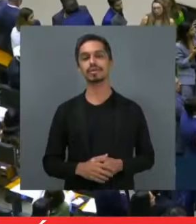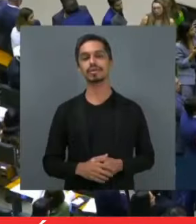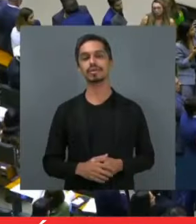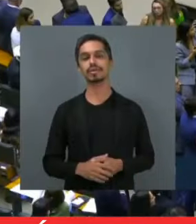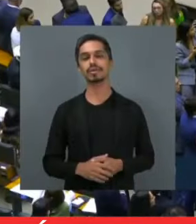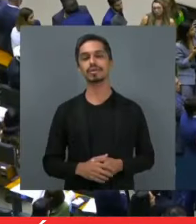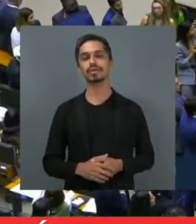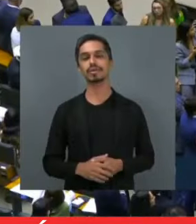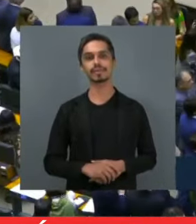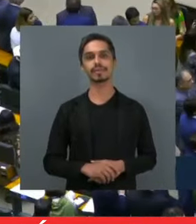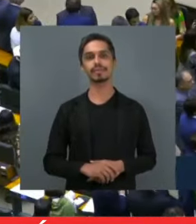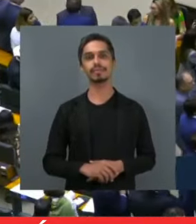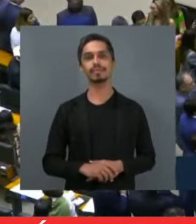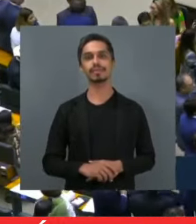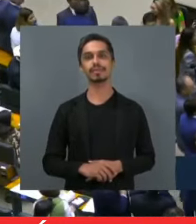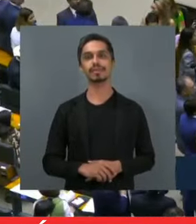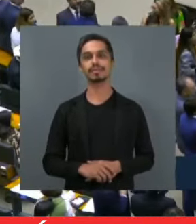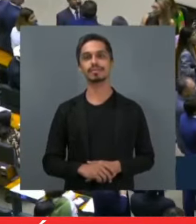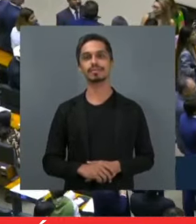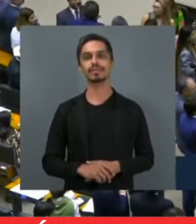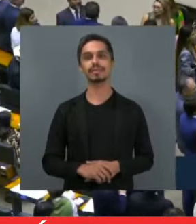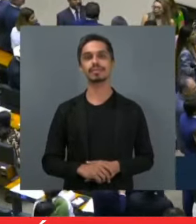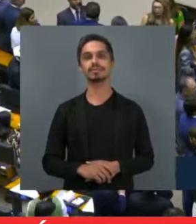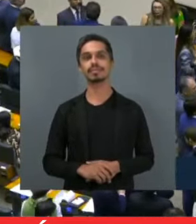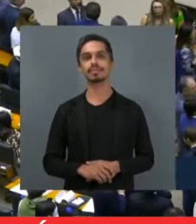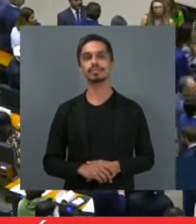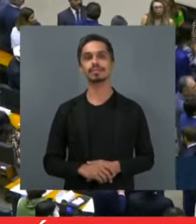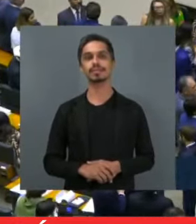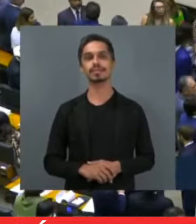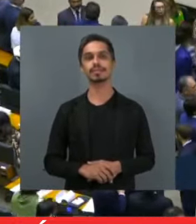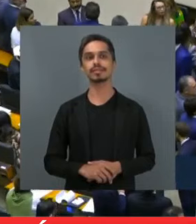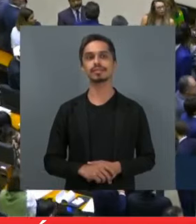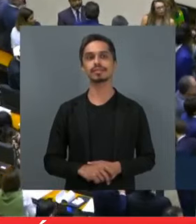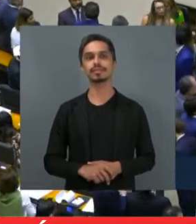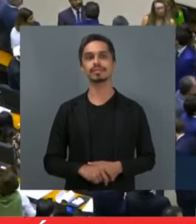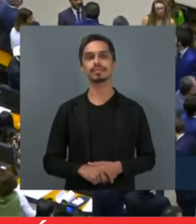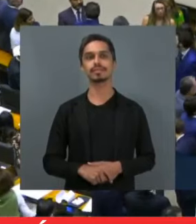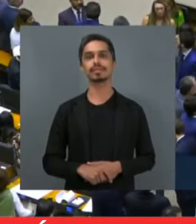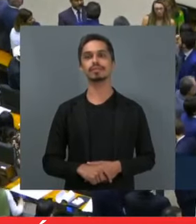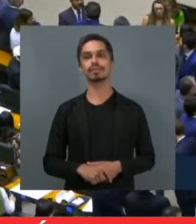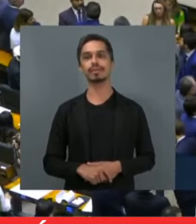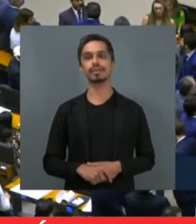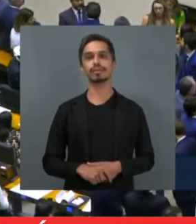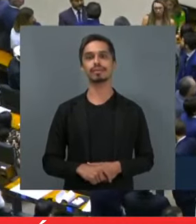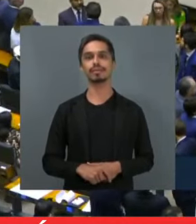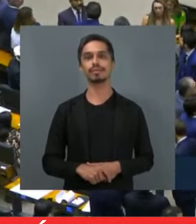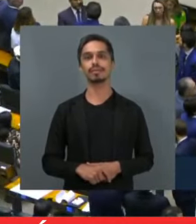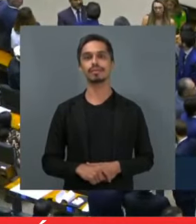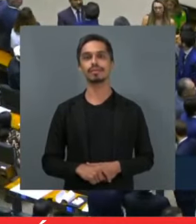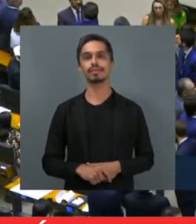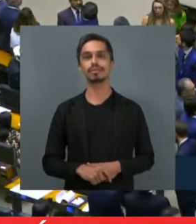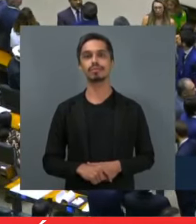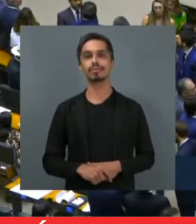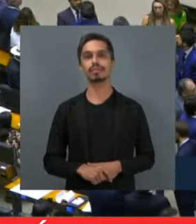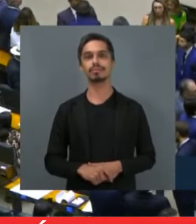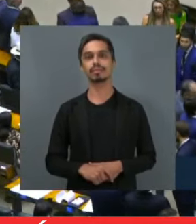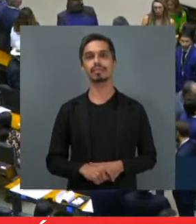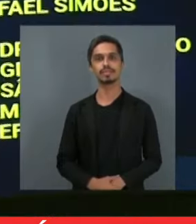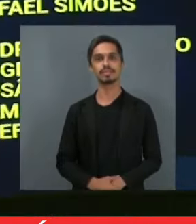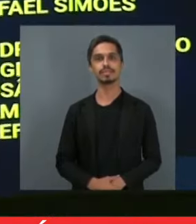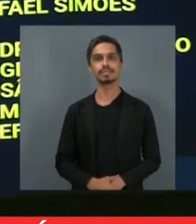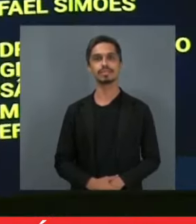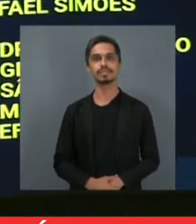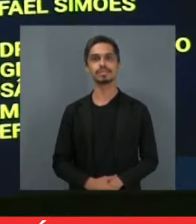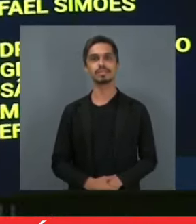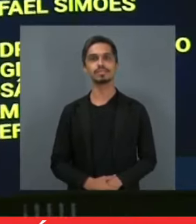Câmara 11 no senado federal quórum insuficiente para aprovação de qualquer proposta de